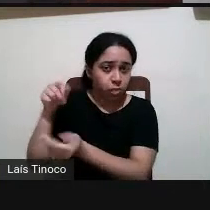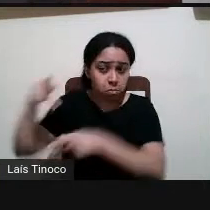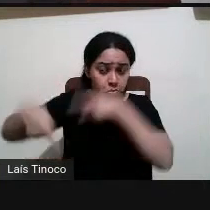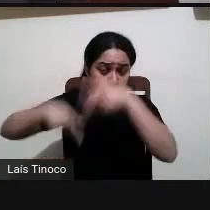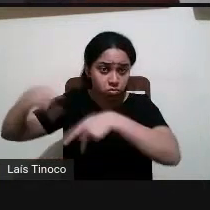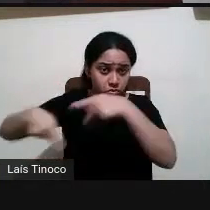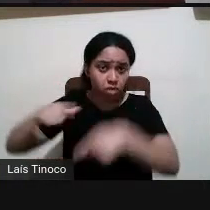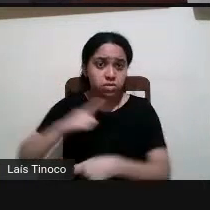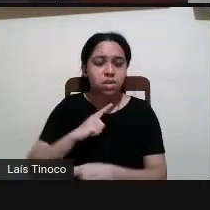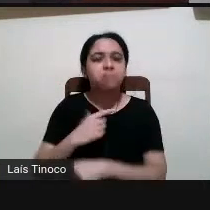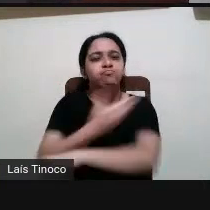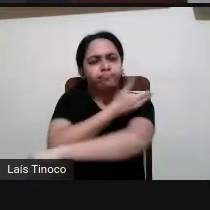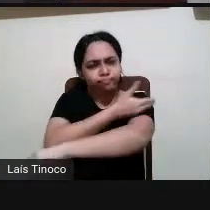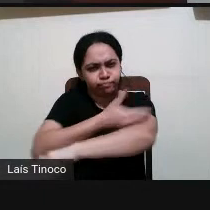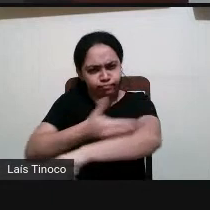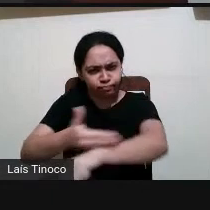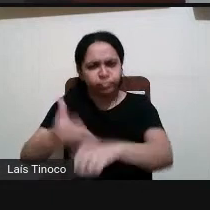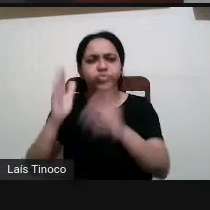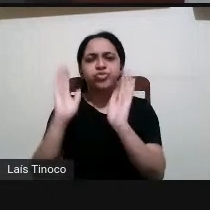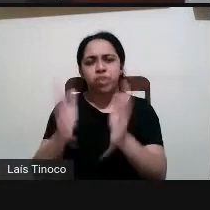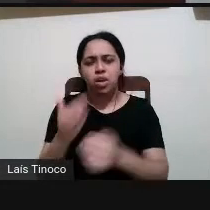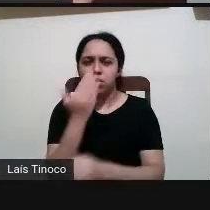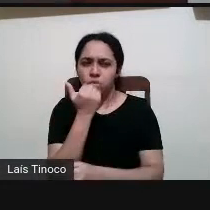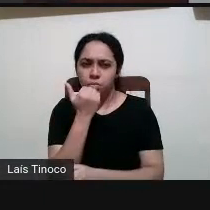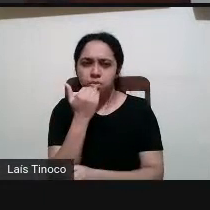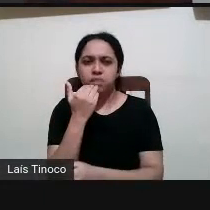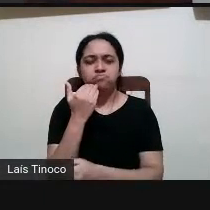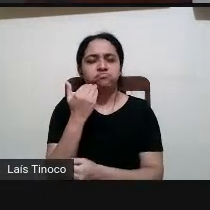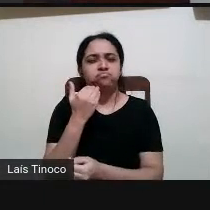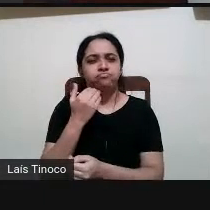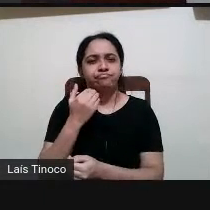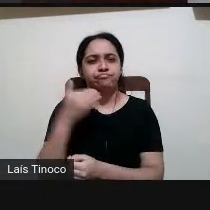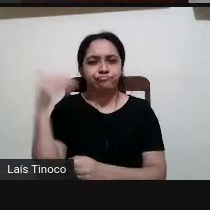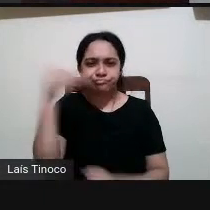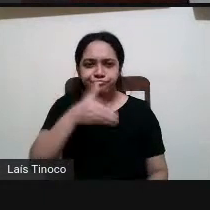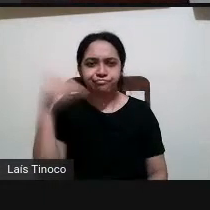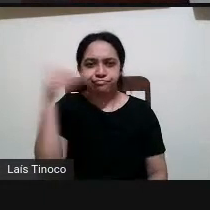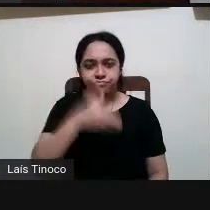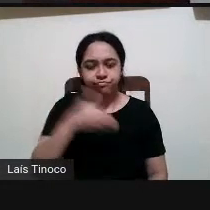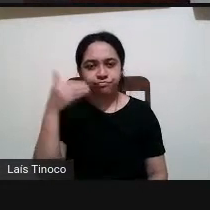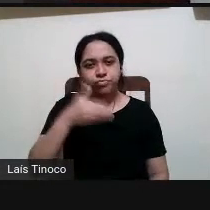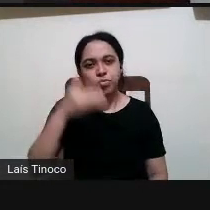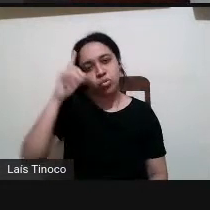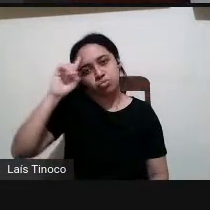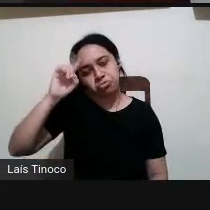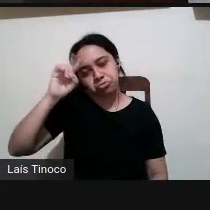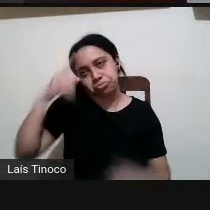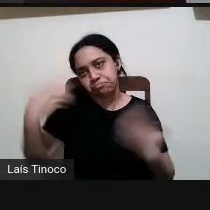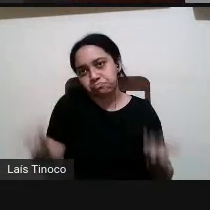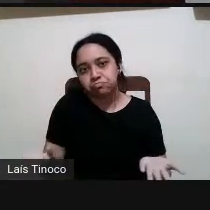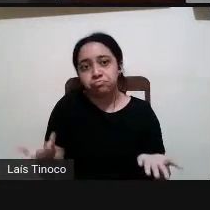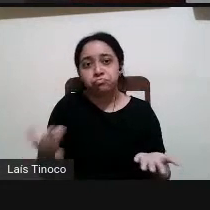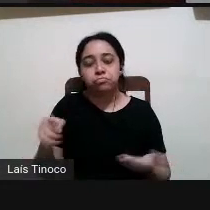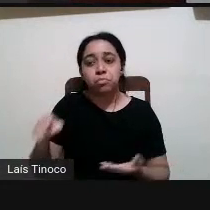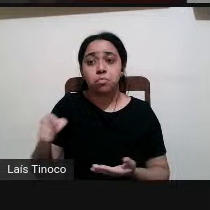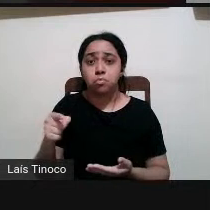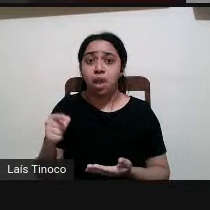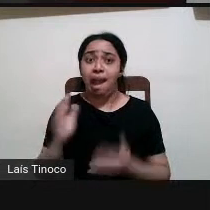que tem o hábito de consumir mariscos com frequência, nessa localidade, uma pessoa poderia consumir